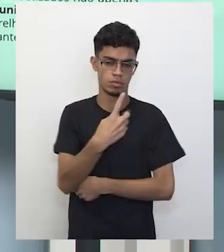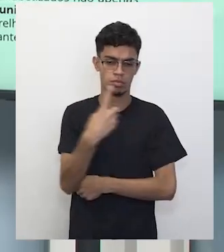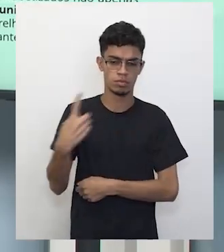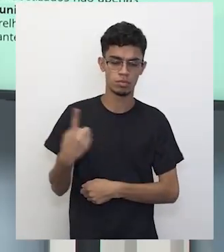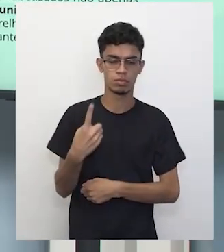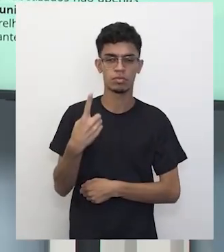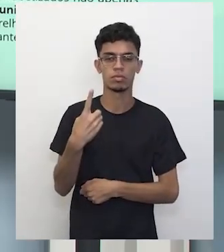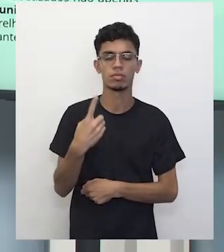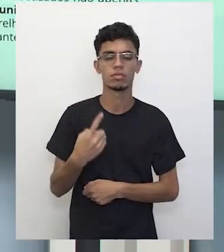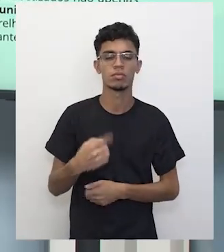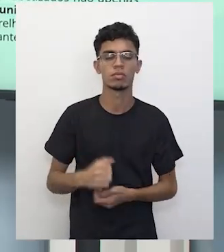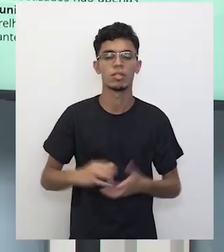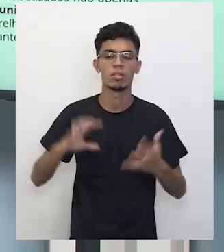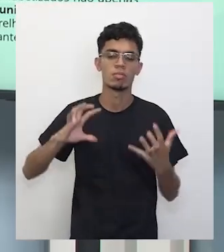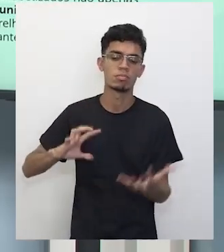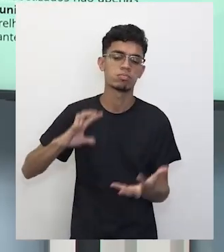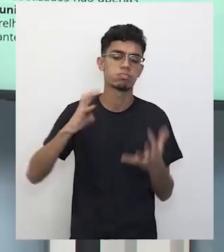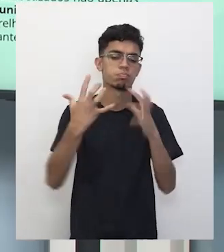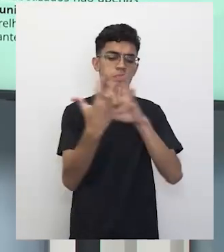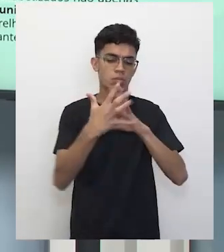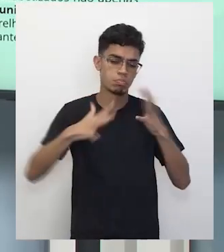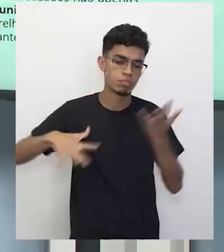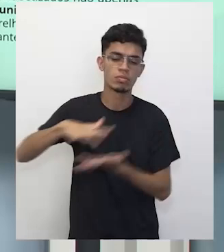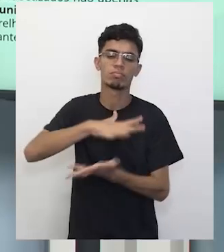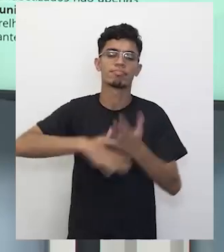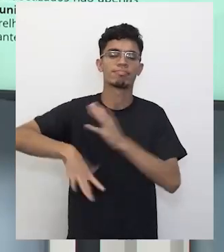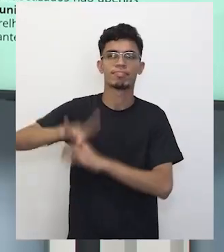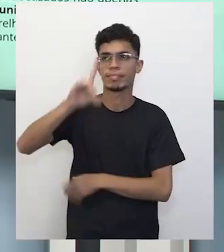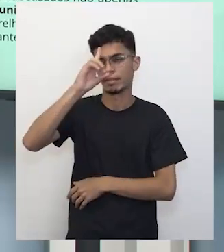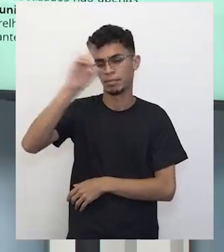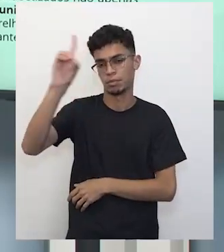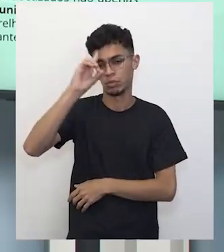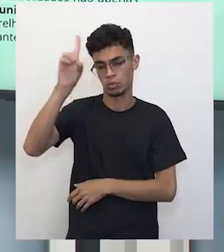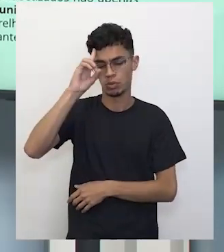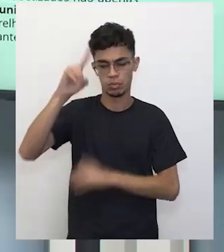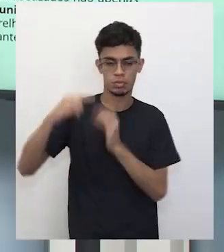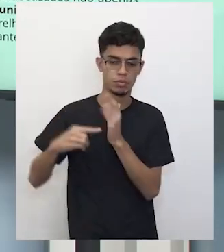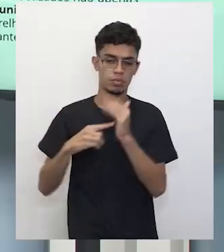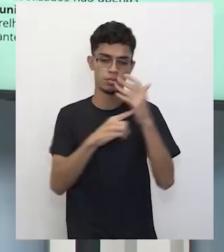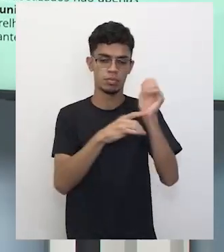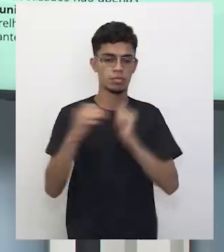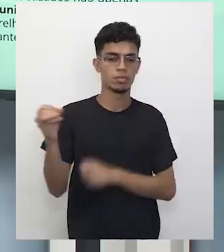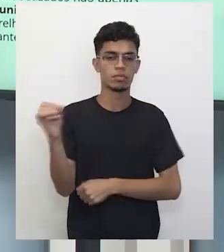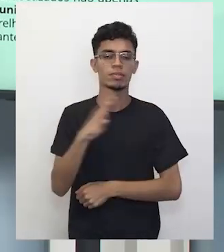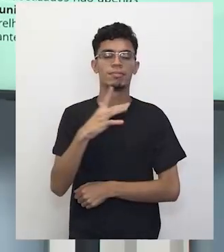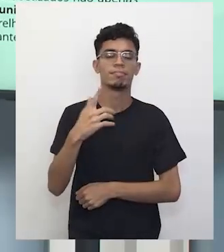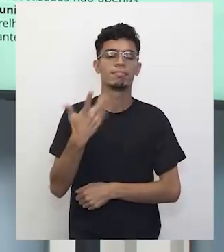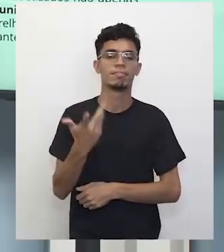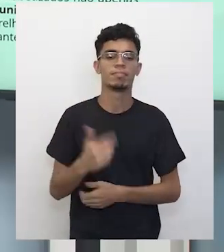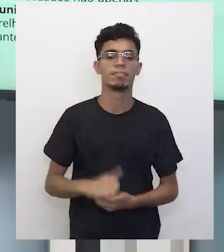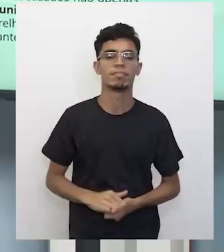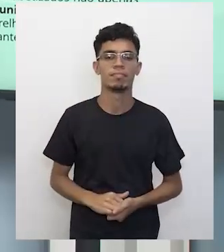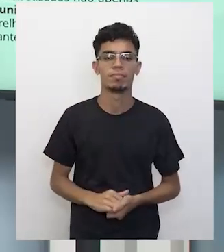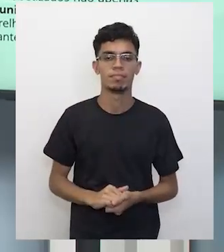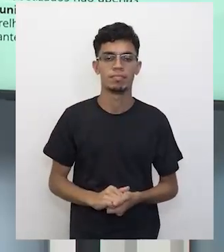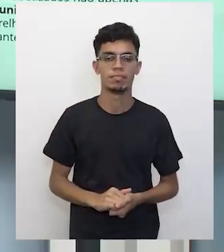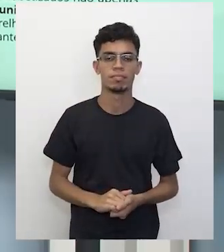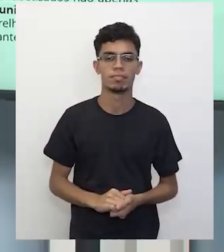com todas essas transformações, cada dia uma novidade tecnológica que nos tornou, né, dentro